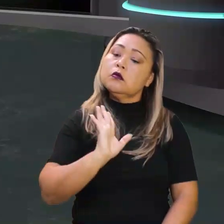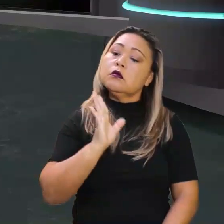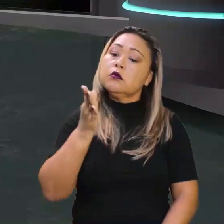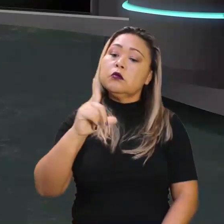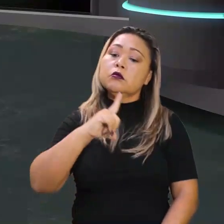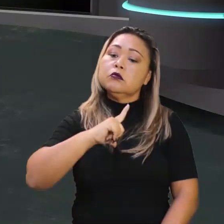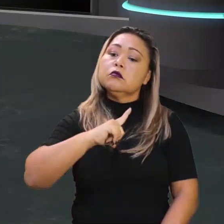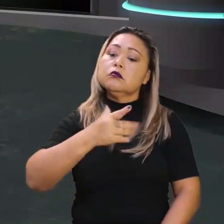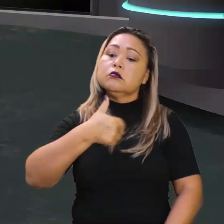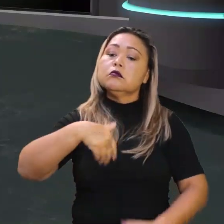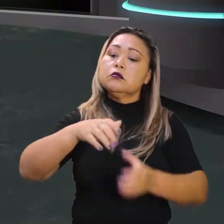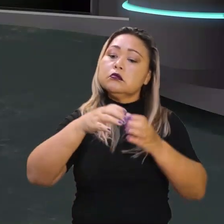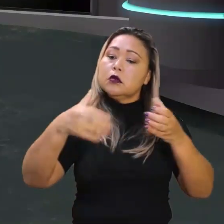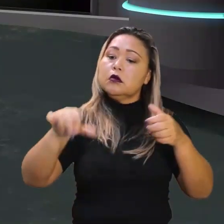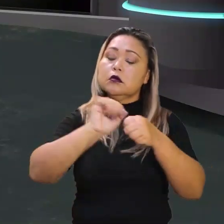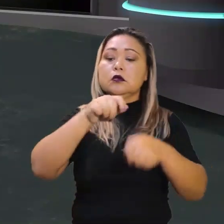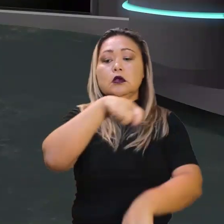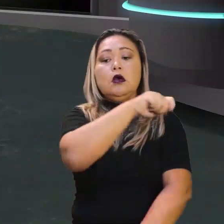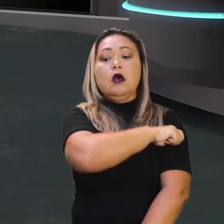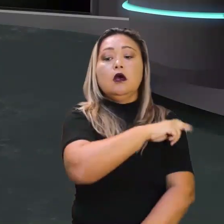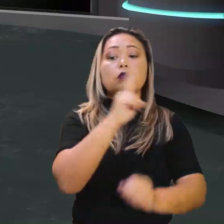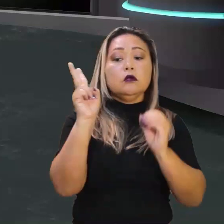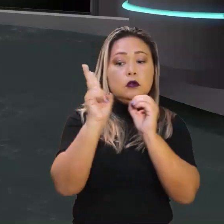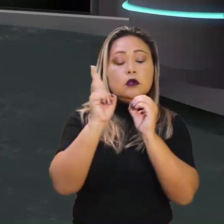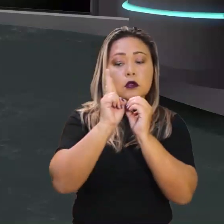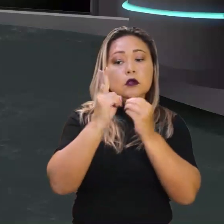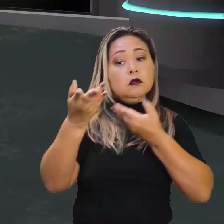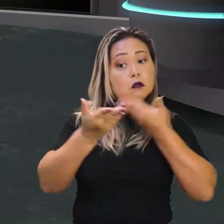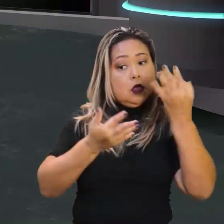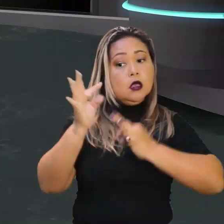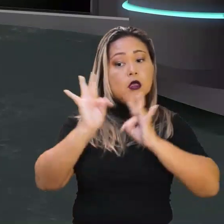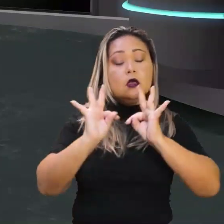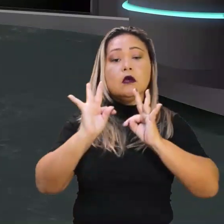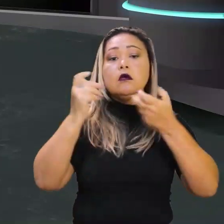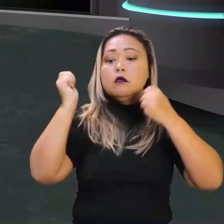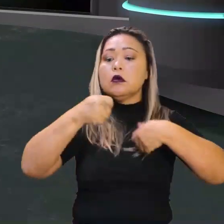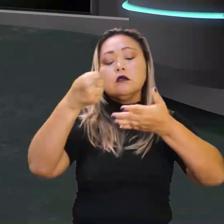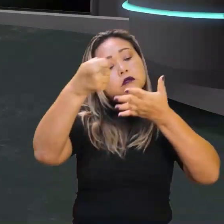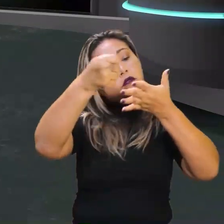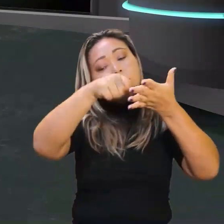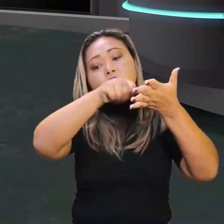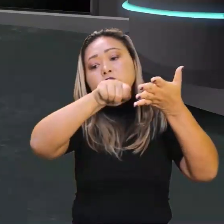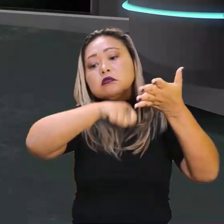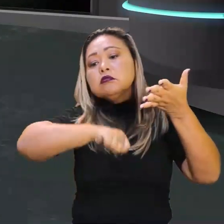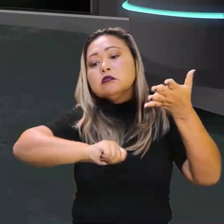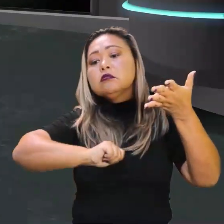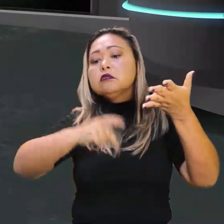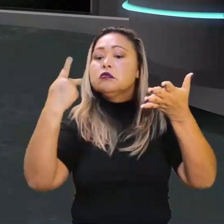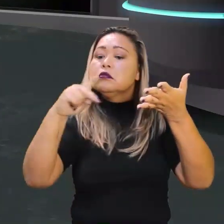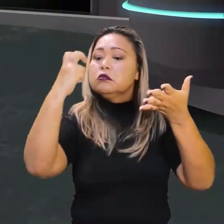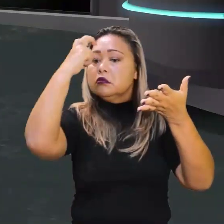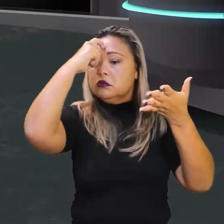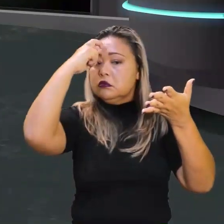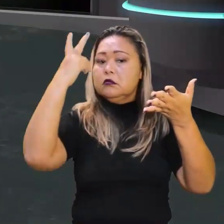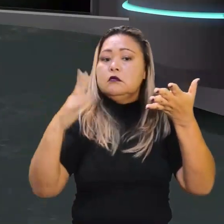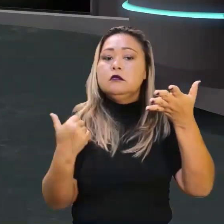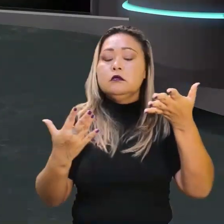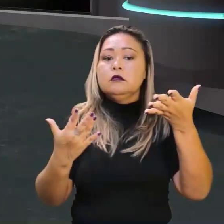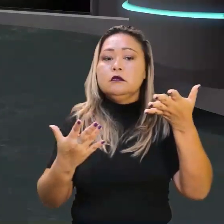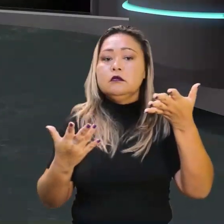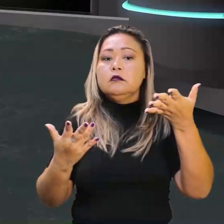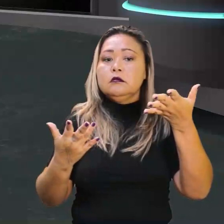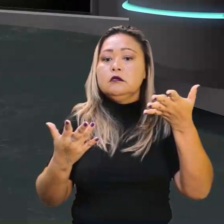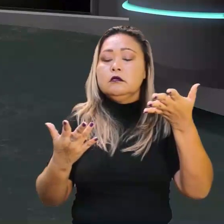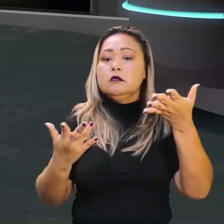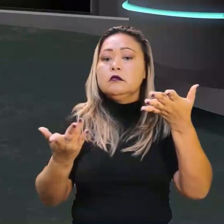temos muitos alunos indígenas na mediação, então que você possa aí descrever um pouquinho e falar aí sobre a sua cultura, né? E